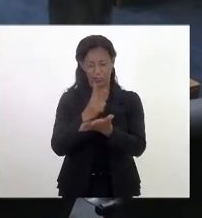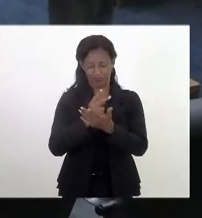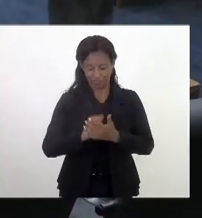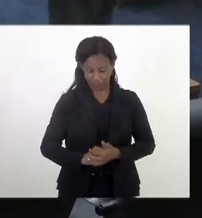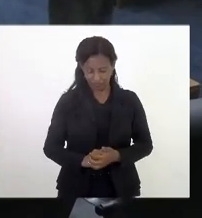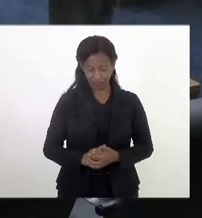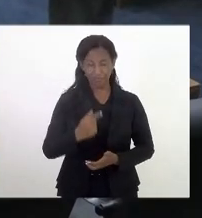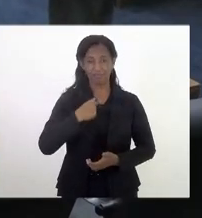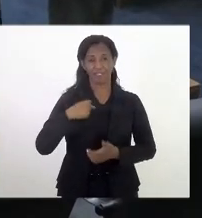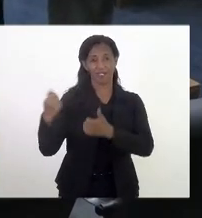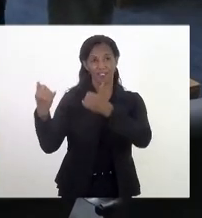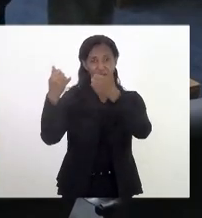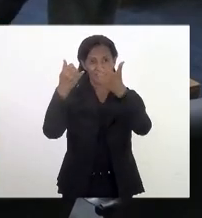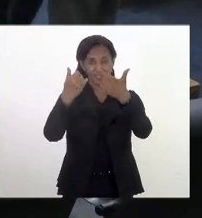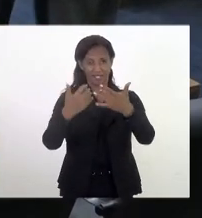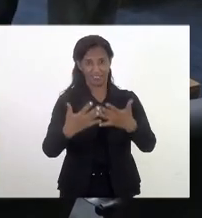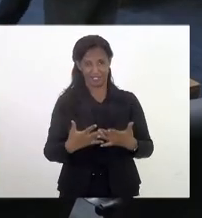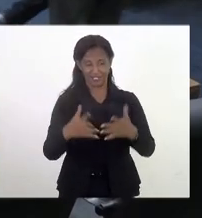dizia, senhora presidente,